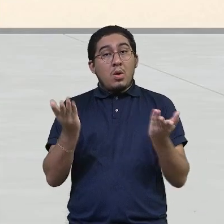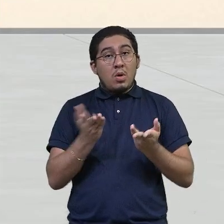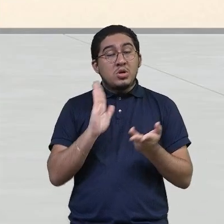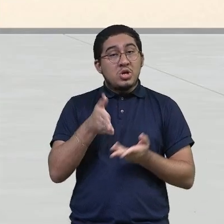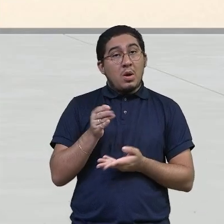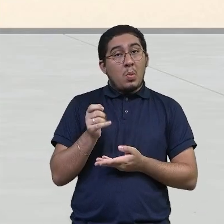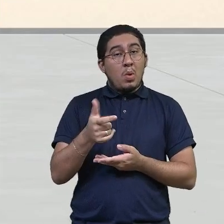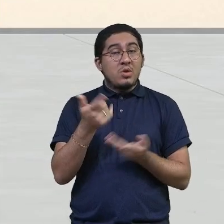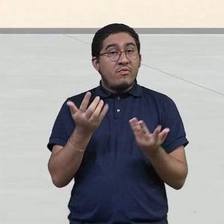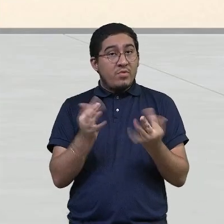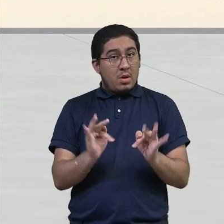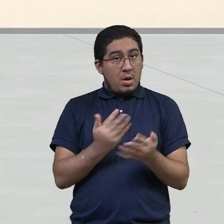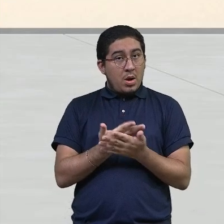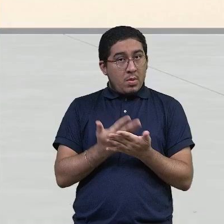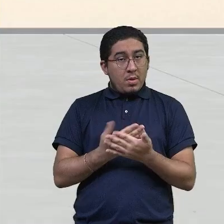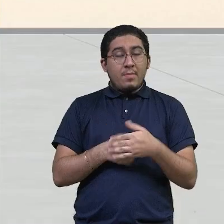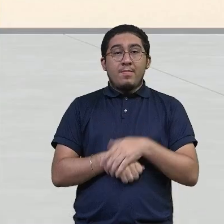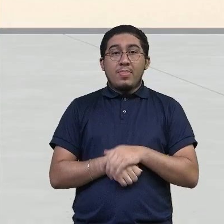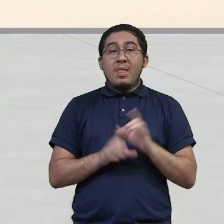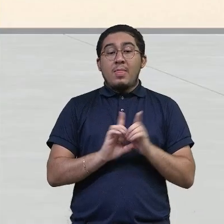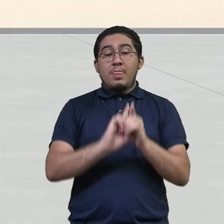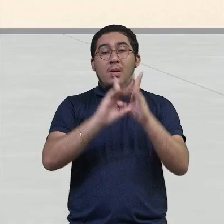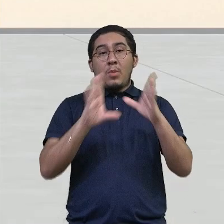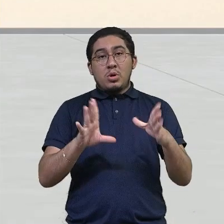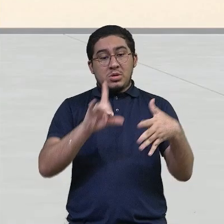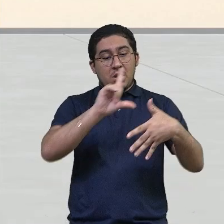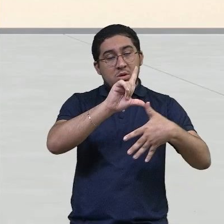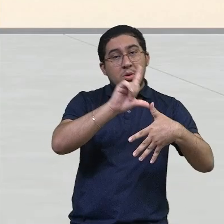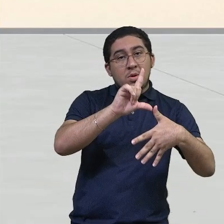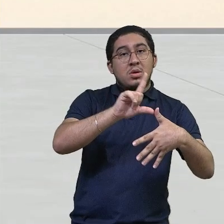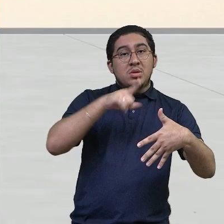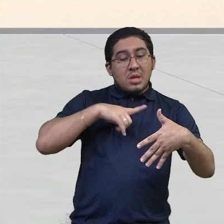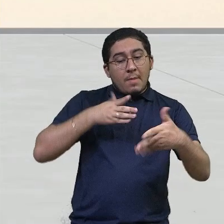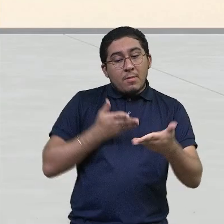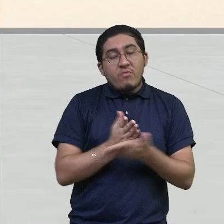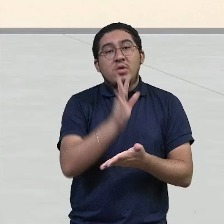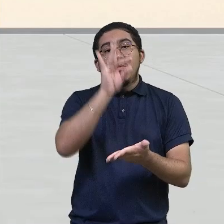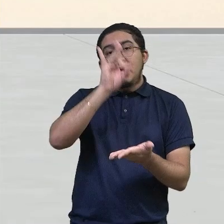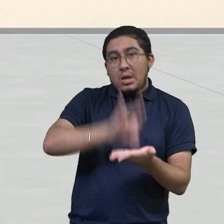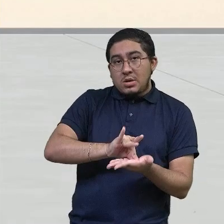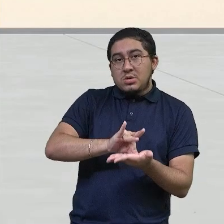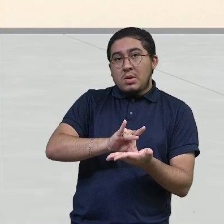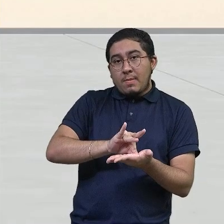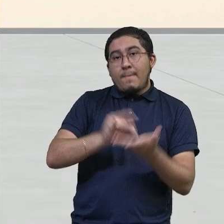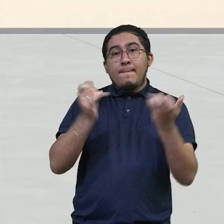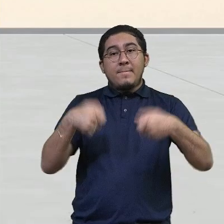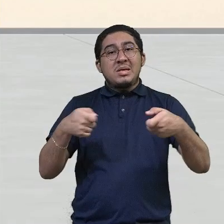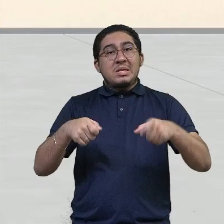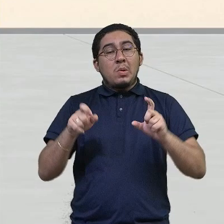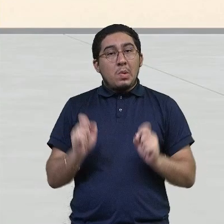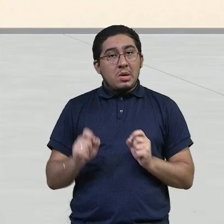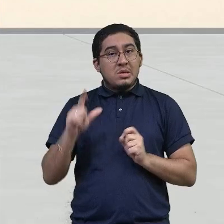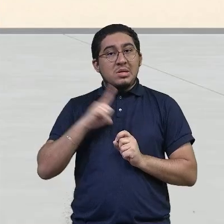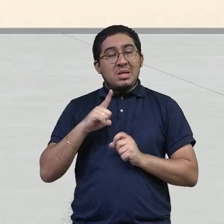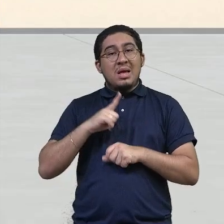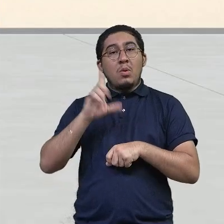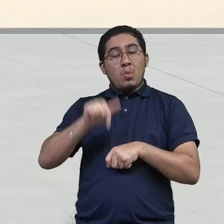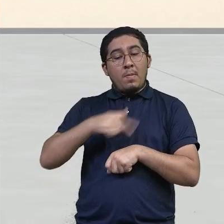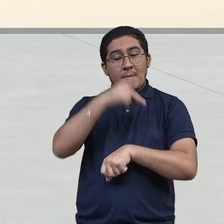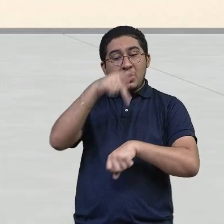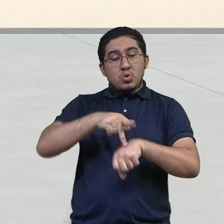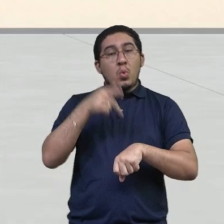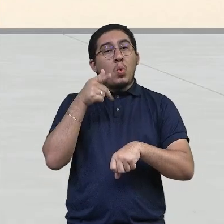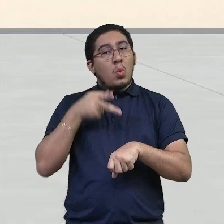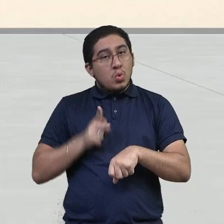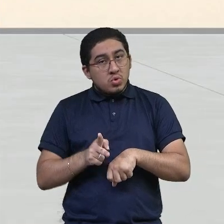aula. Para que as democracias latino-americanas se consolidem de forma plena, é essencial que os Estados continuem a trabalhar